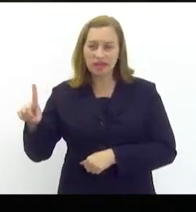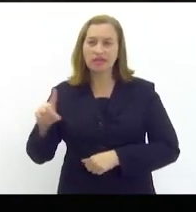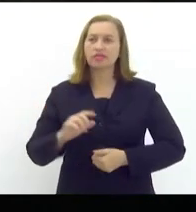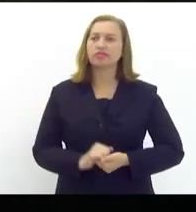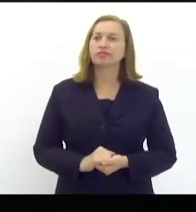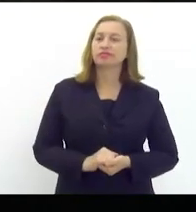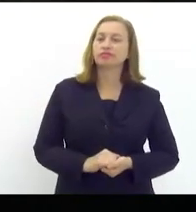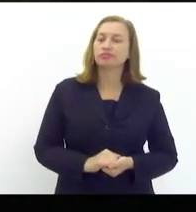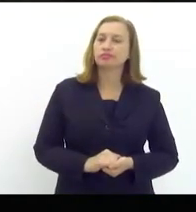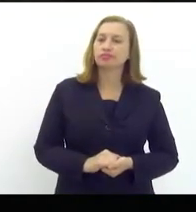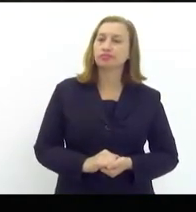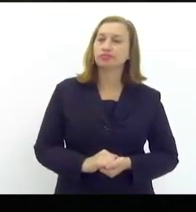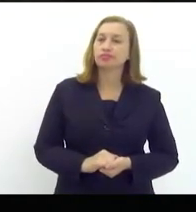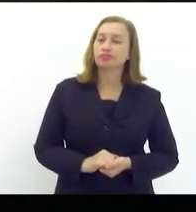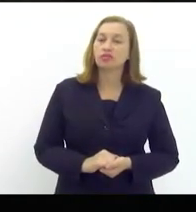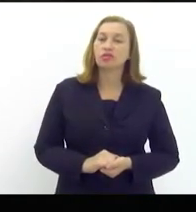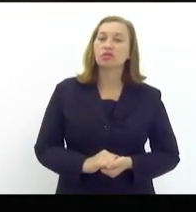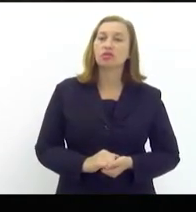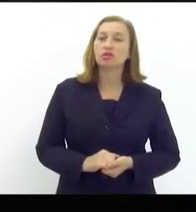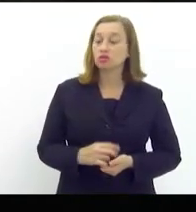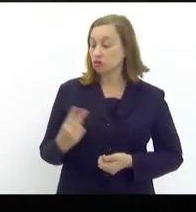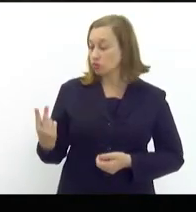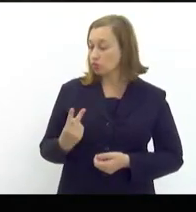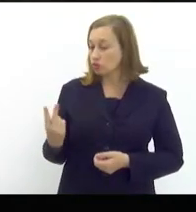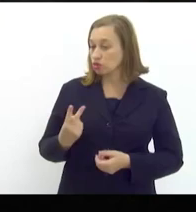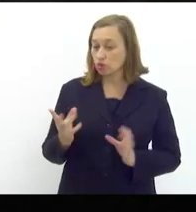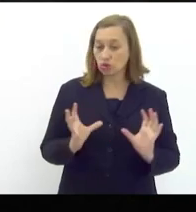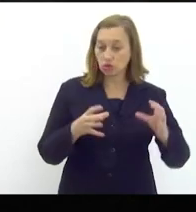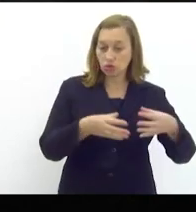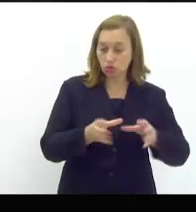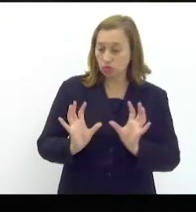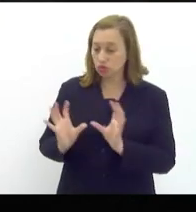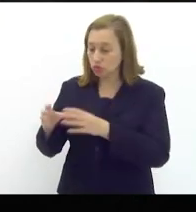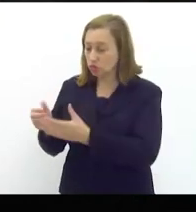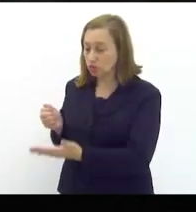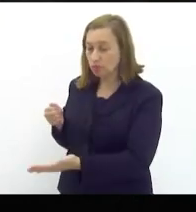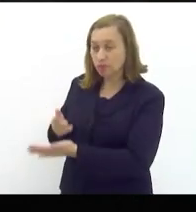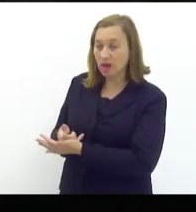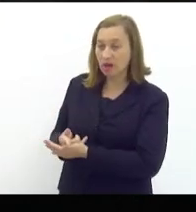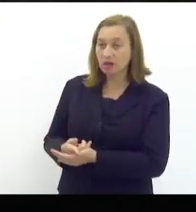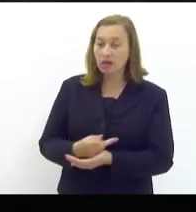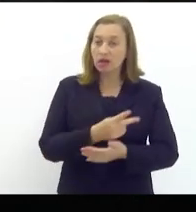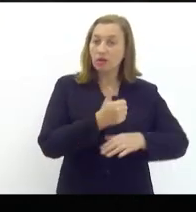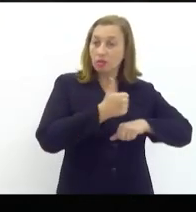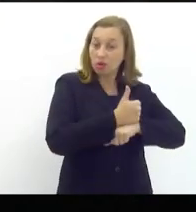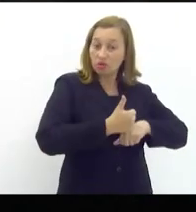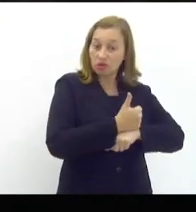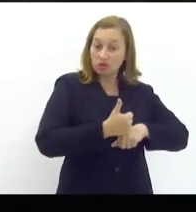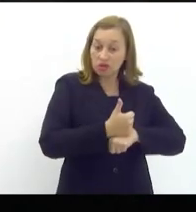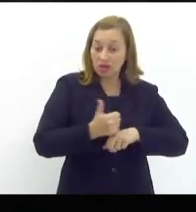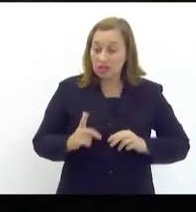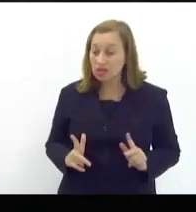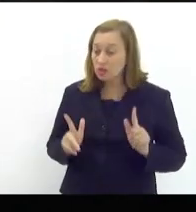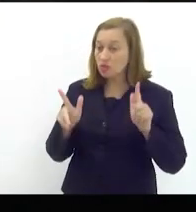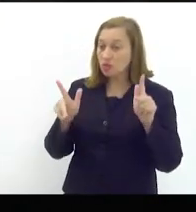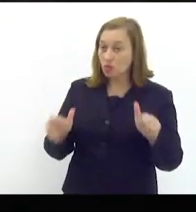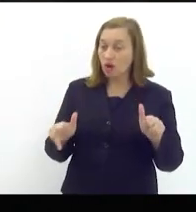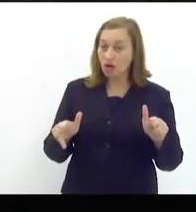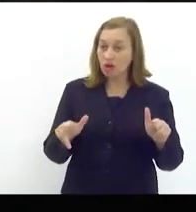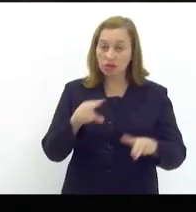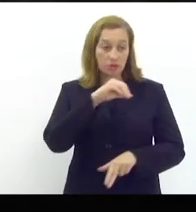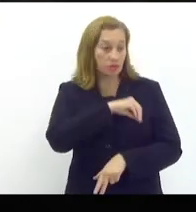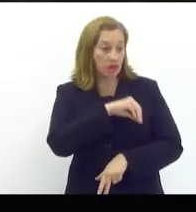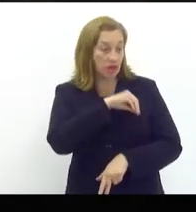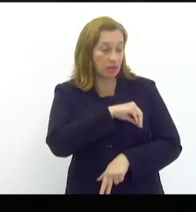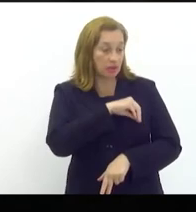Abismo entre as duas fontes pagadoras fazendo com que profissionais que desempenham a mesma função recebo